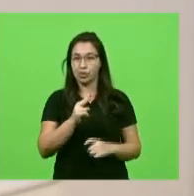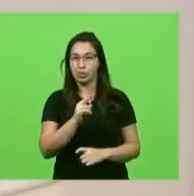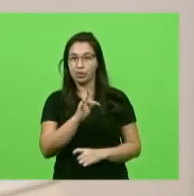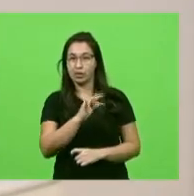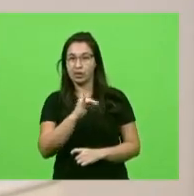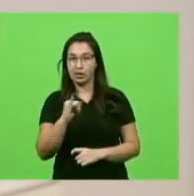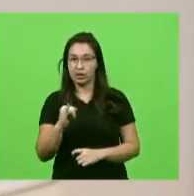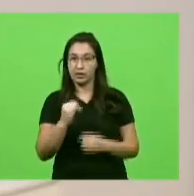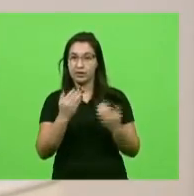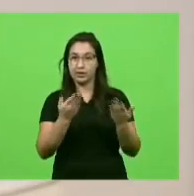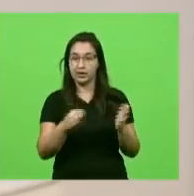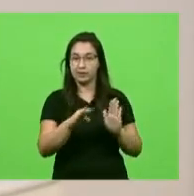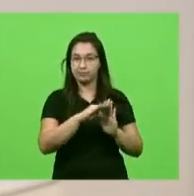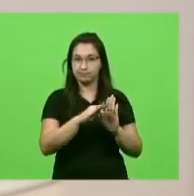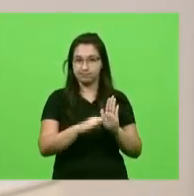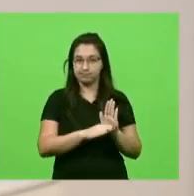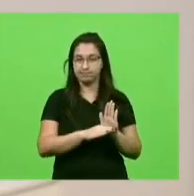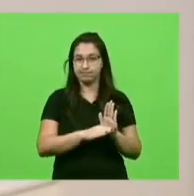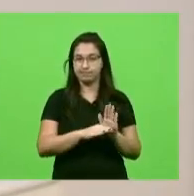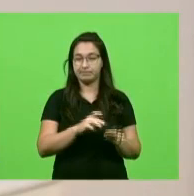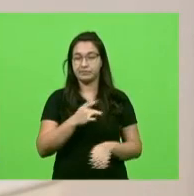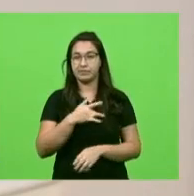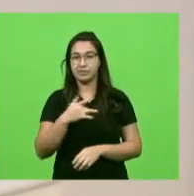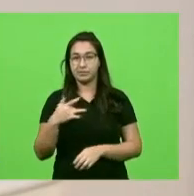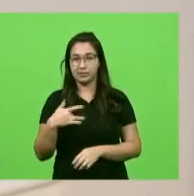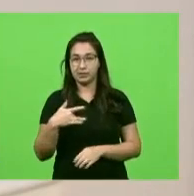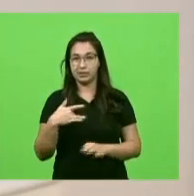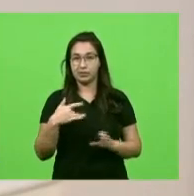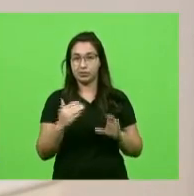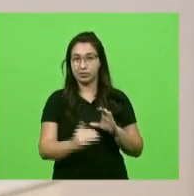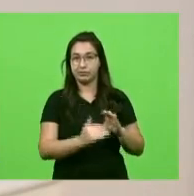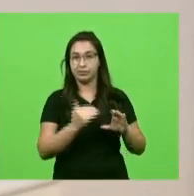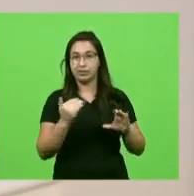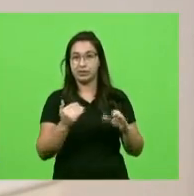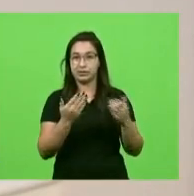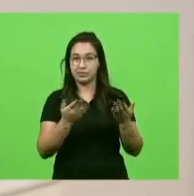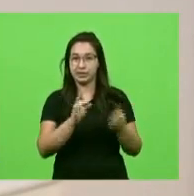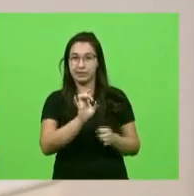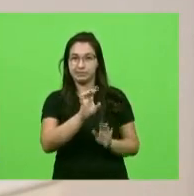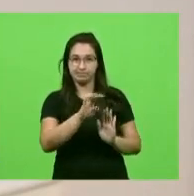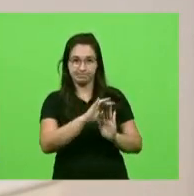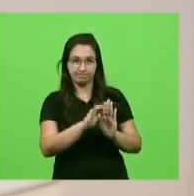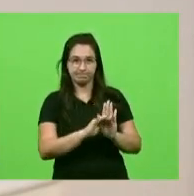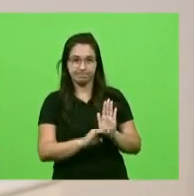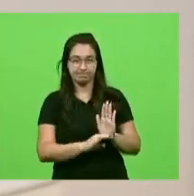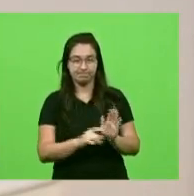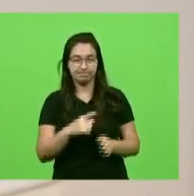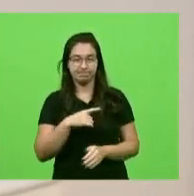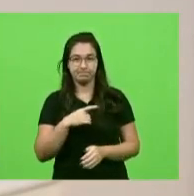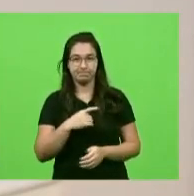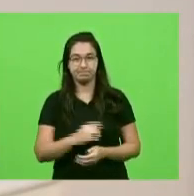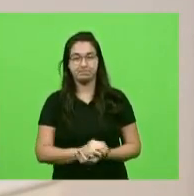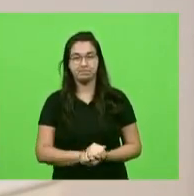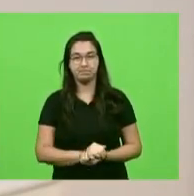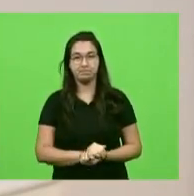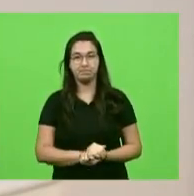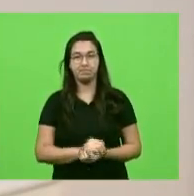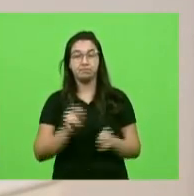da Saúde, quando do momento de recebimento das peças, fecha aspas. E se alientou que, abre